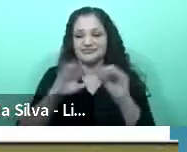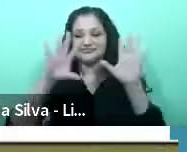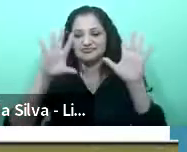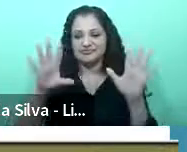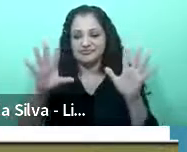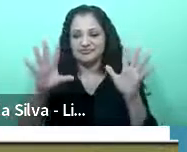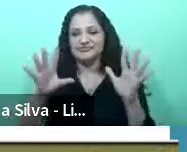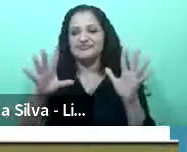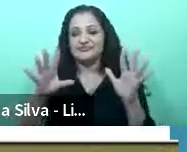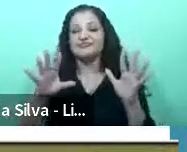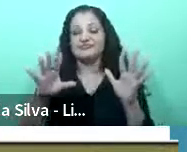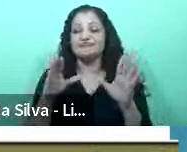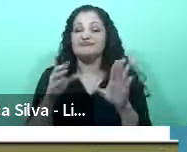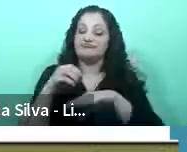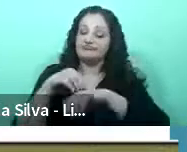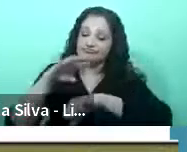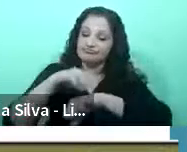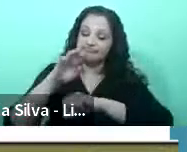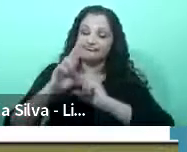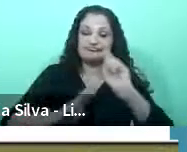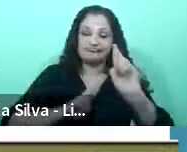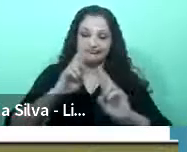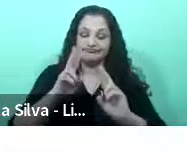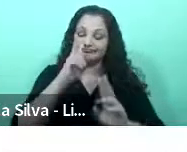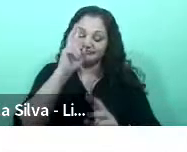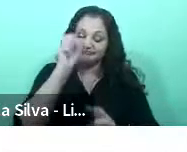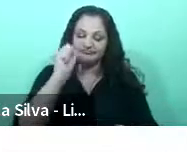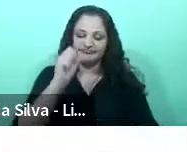obviamente, orientada pelas relações de poder.